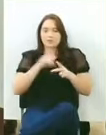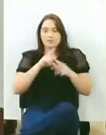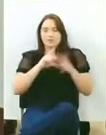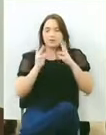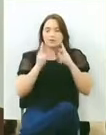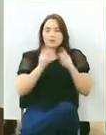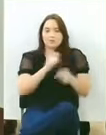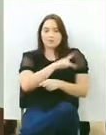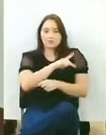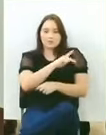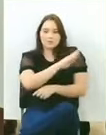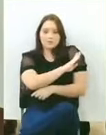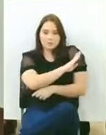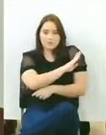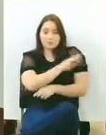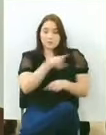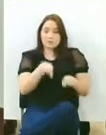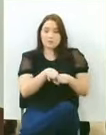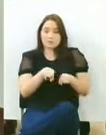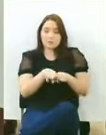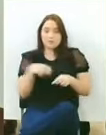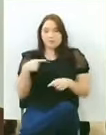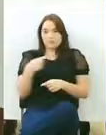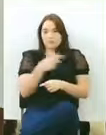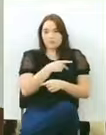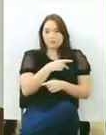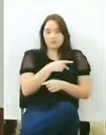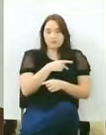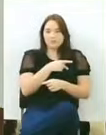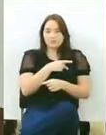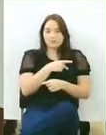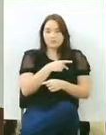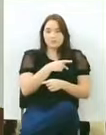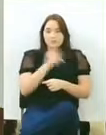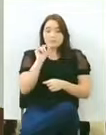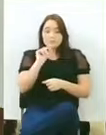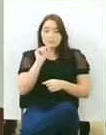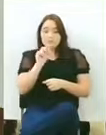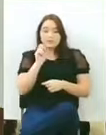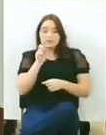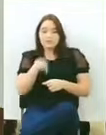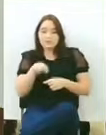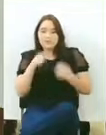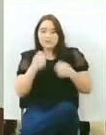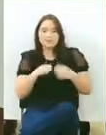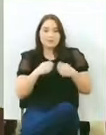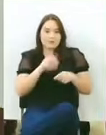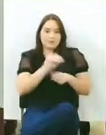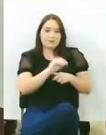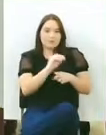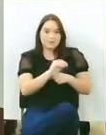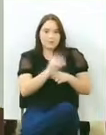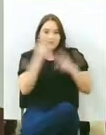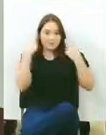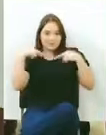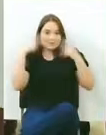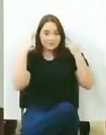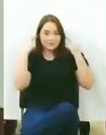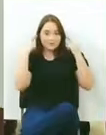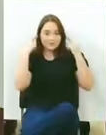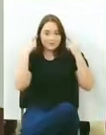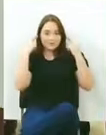dirigindo aos presbíteros, aos pastores da igreja, para que eles possam cuidar do seu